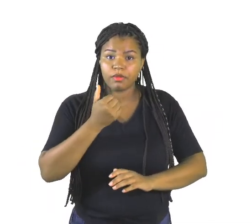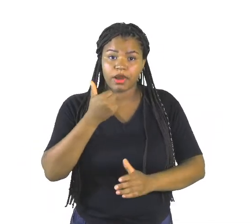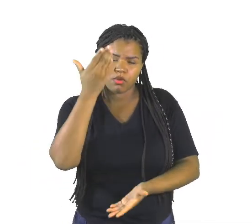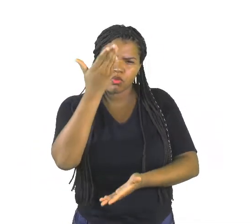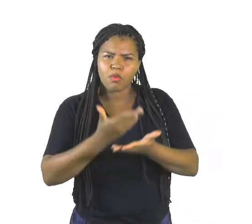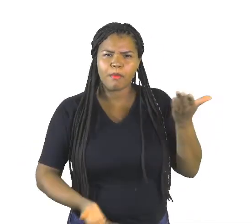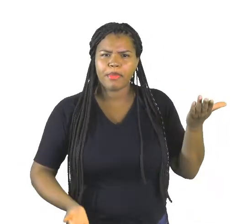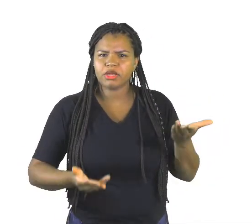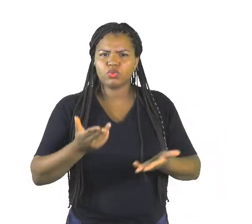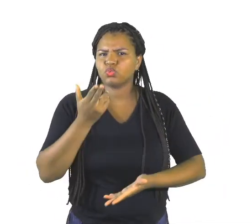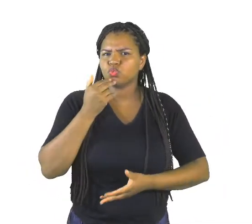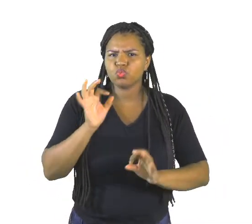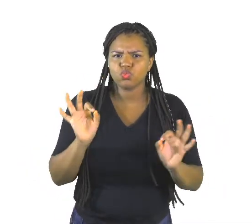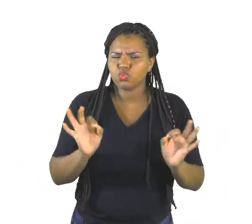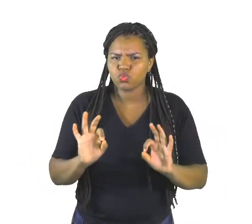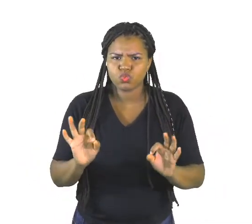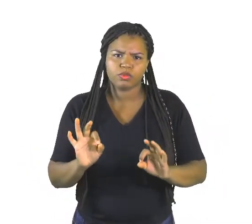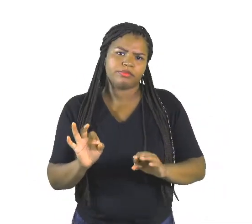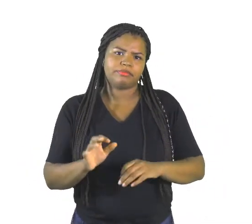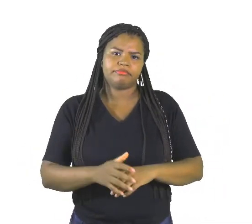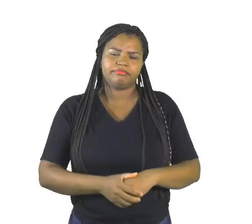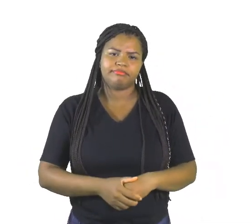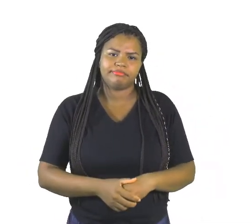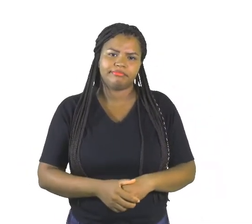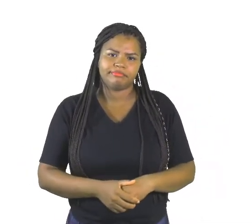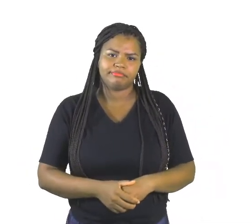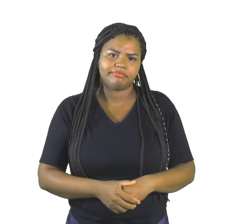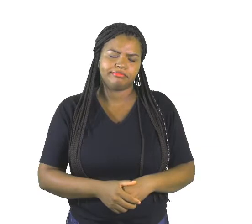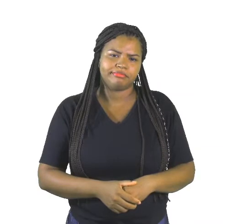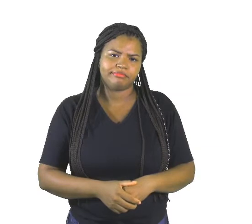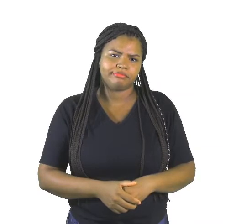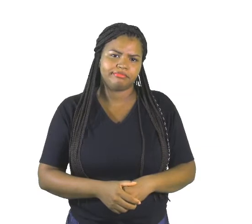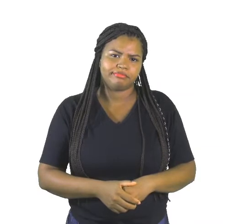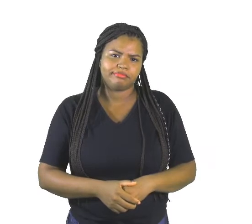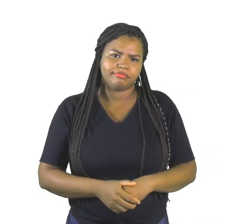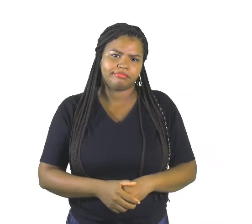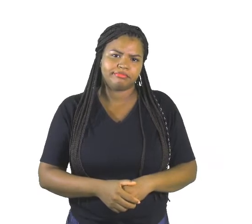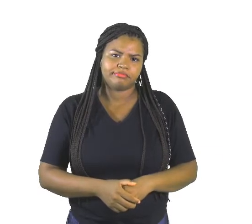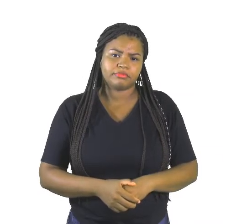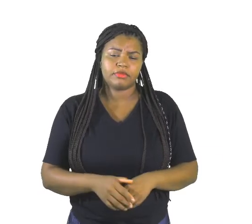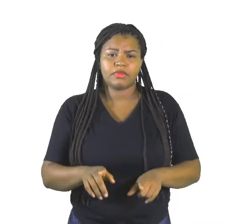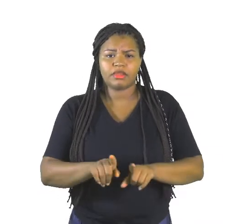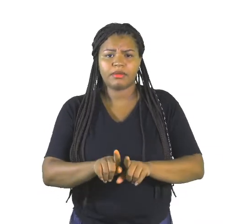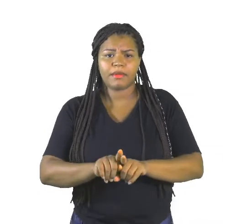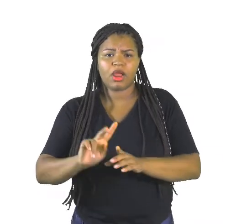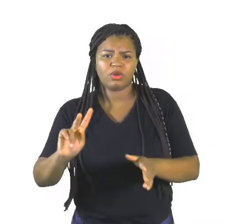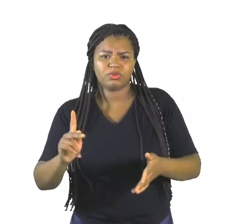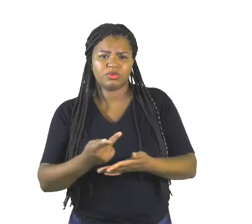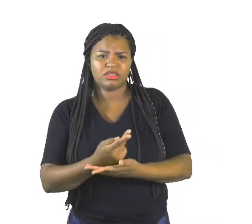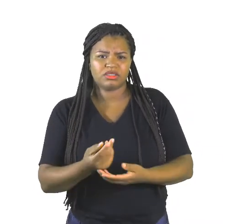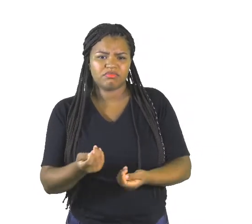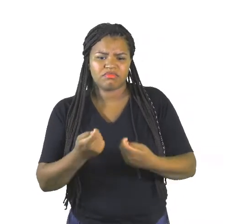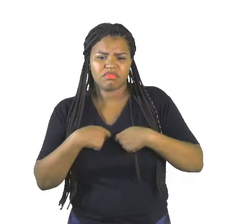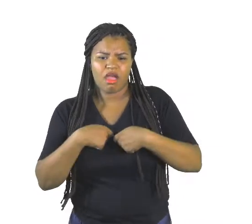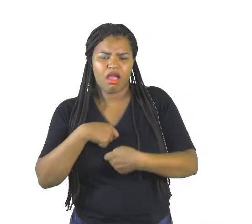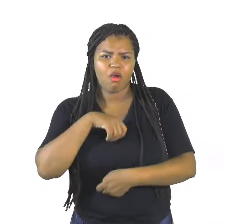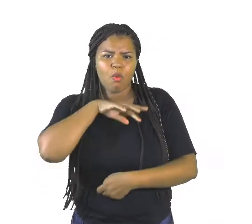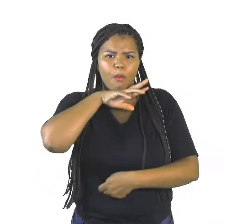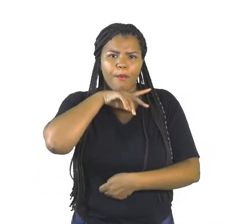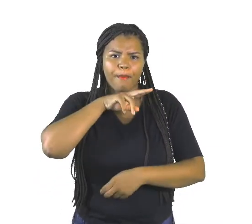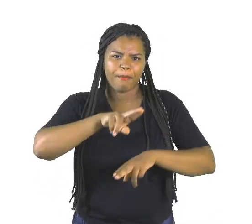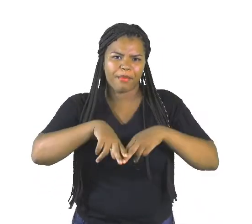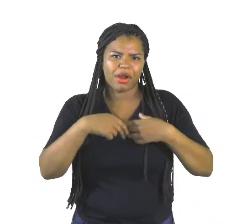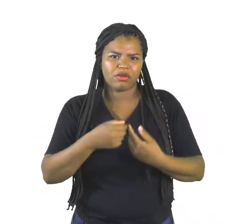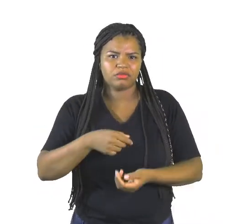nem nutrientes, e nem também possam causar algum mal para o nosso corpo por estarem